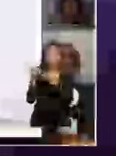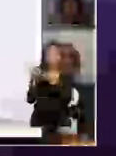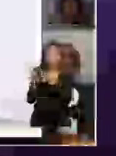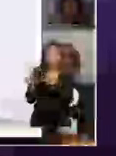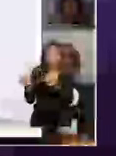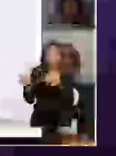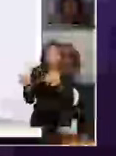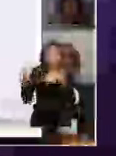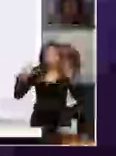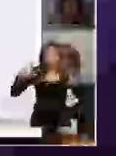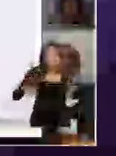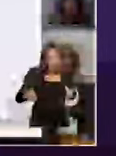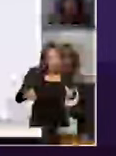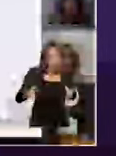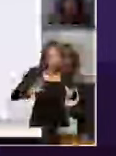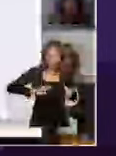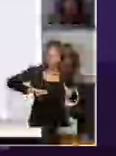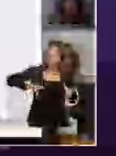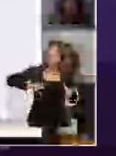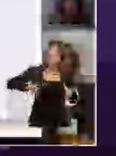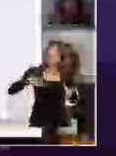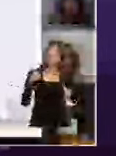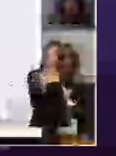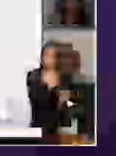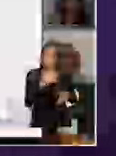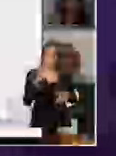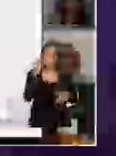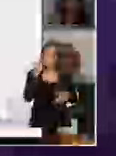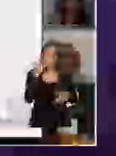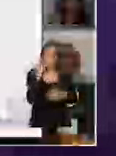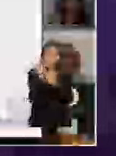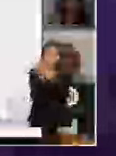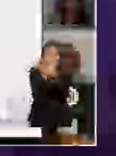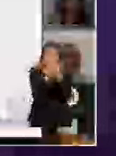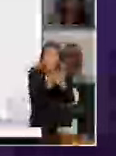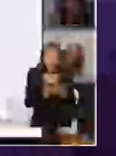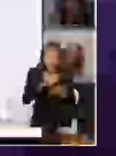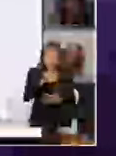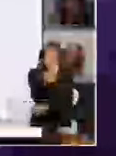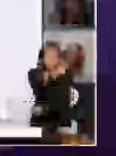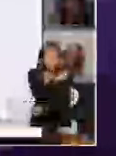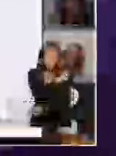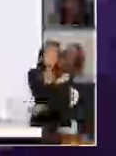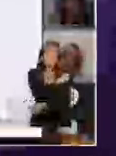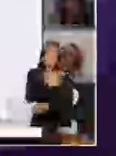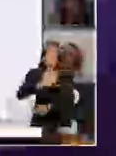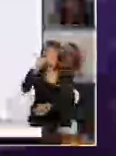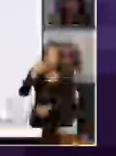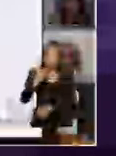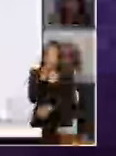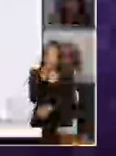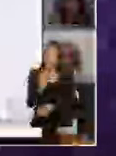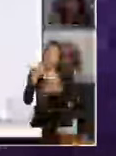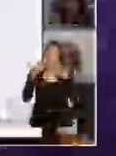eficácia igual, não é suficiente. A gente entende que os estudos de vacina ocorrem, como muito bem apresentada pela representante